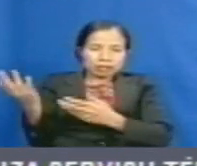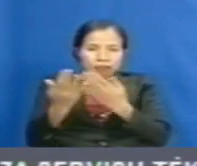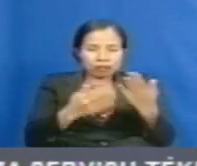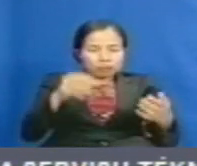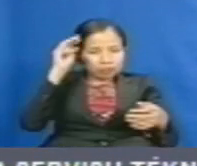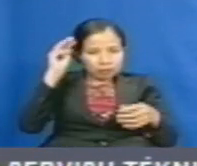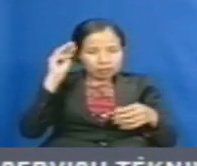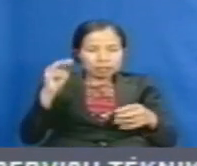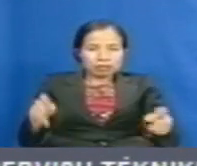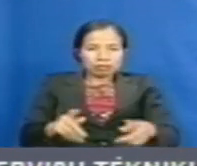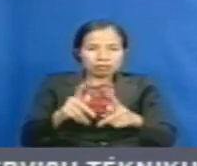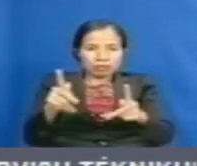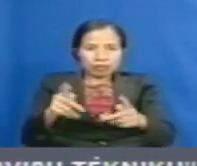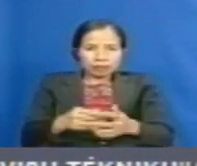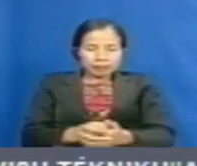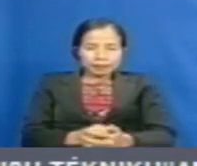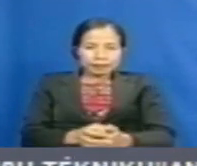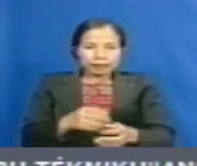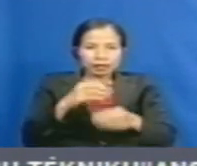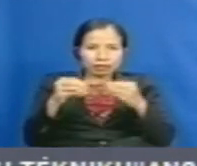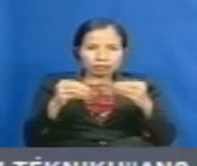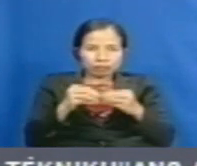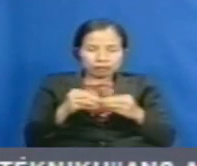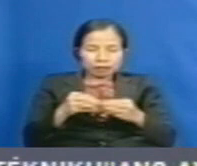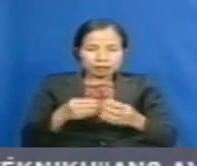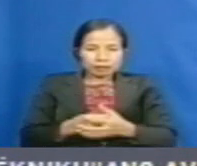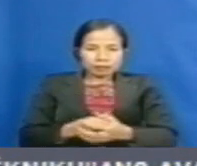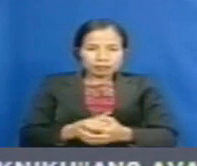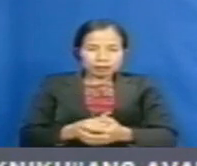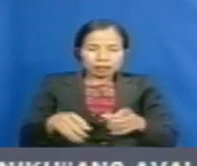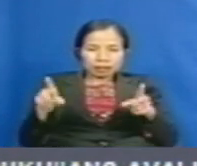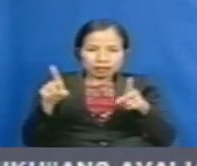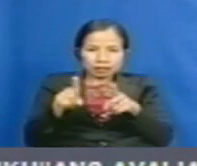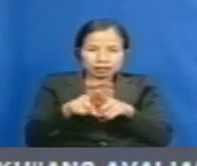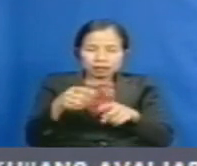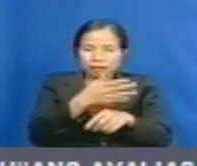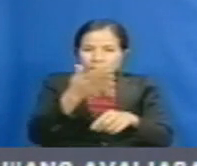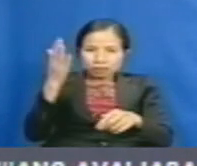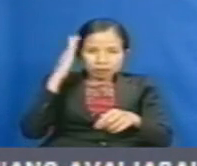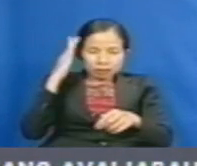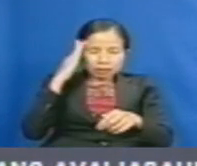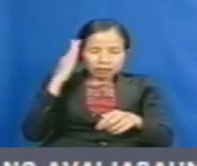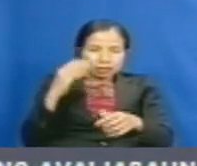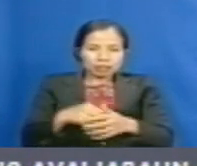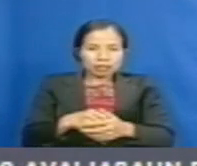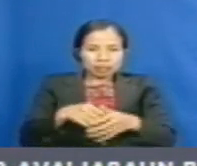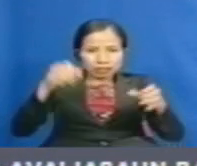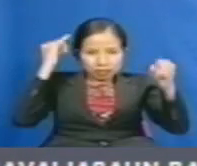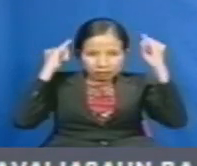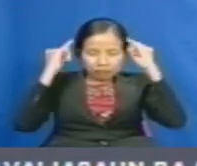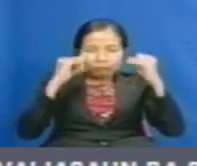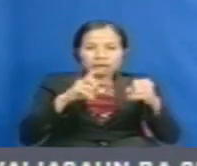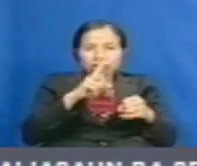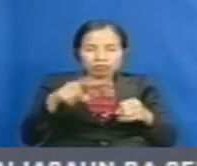ba Ministério Público. Convider NEE, maka nasun da tempat sehat ini namanya informasi laut ini